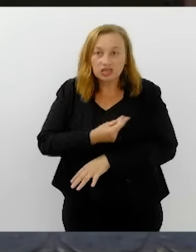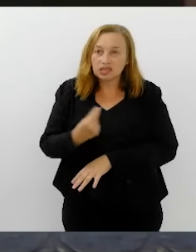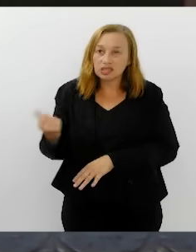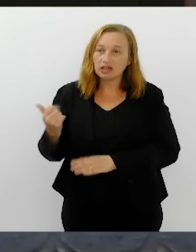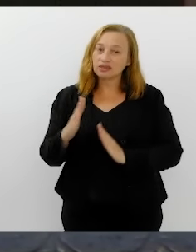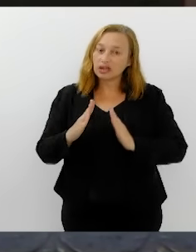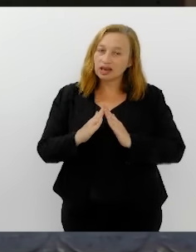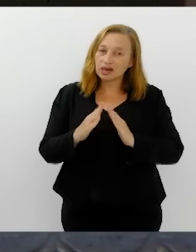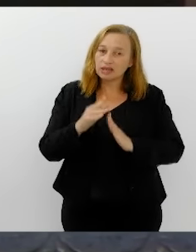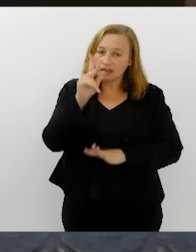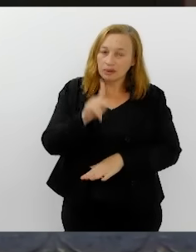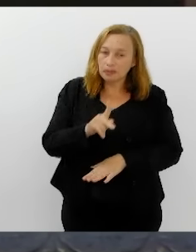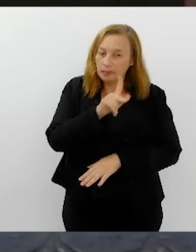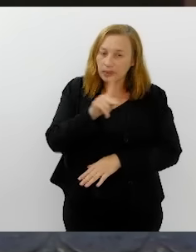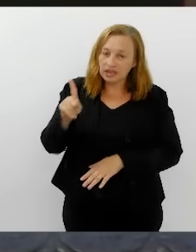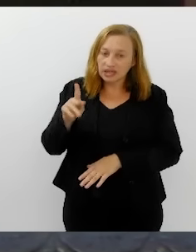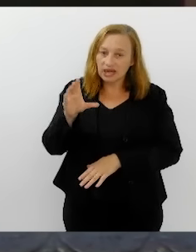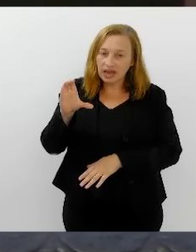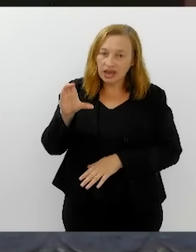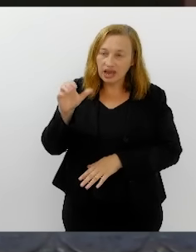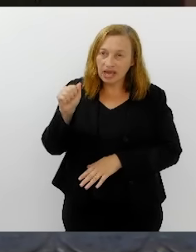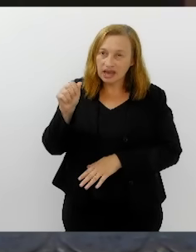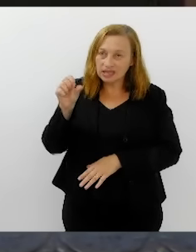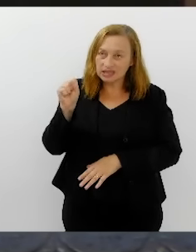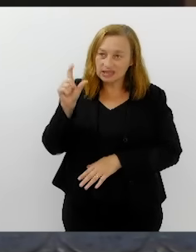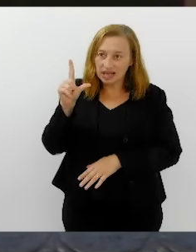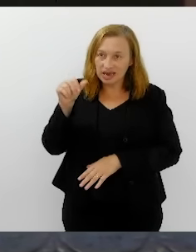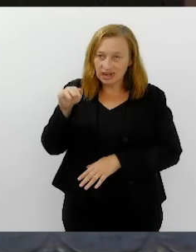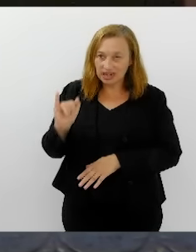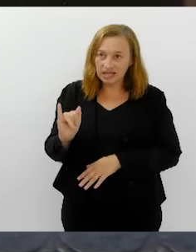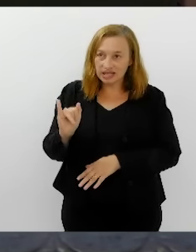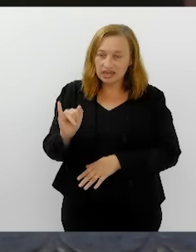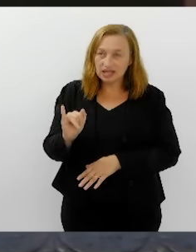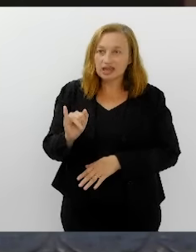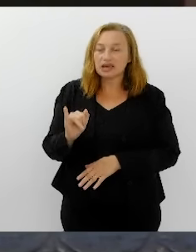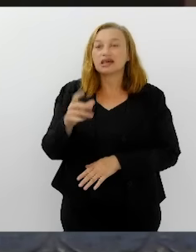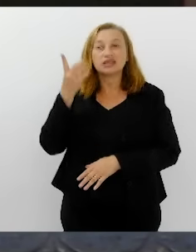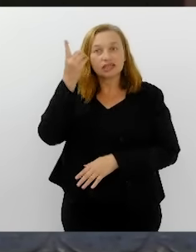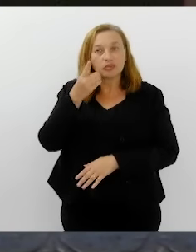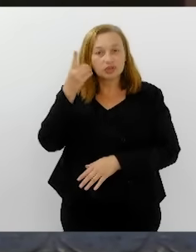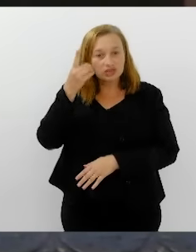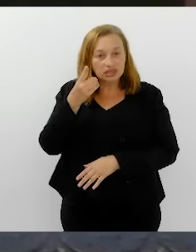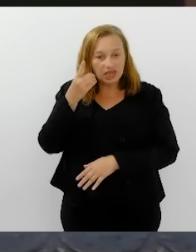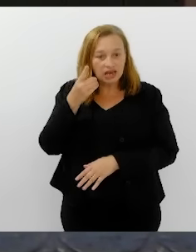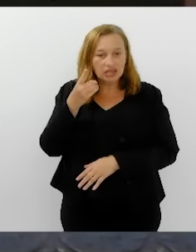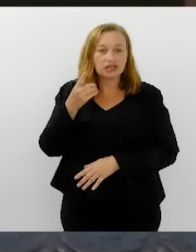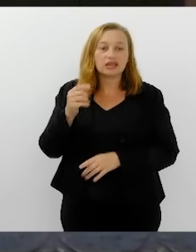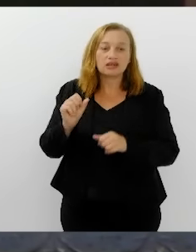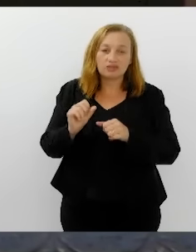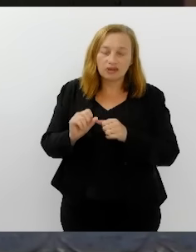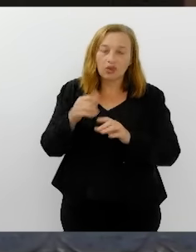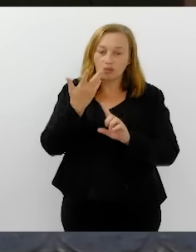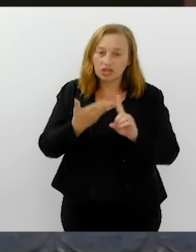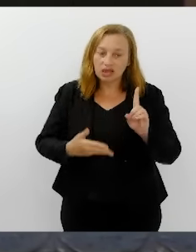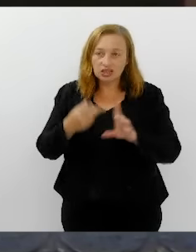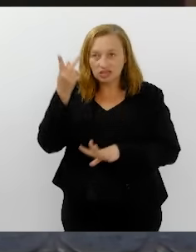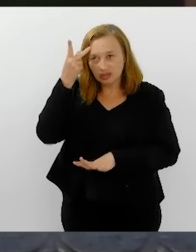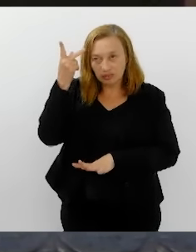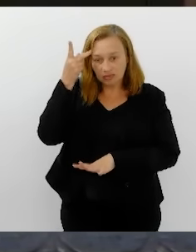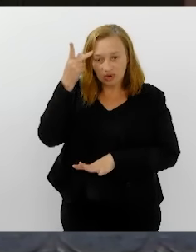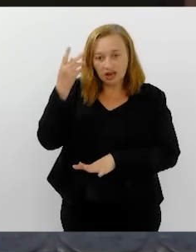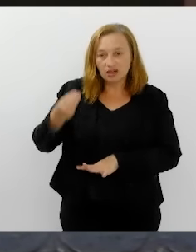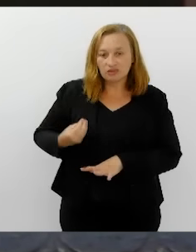Padre Casalho, para quem não sabe, o deputado Gil Diniz fez uma homenagem em São Paulo, e ele está aqui